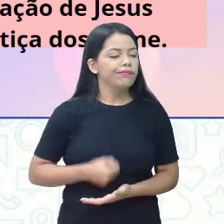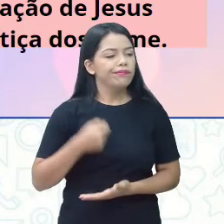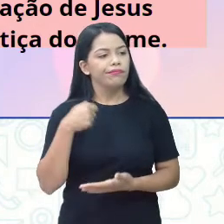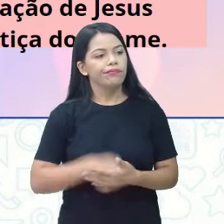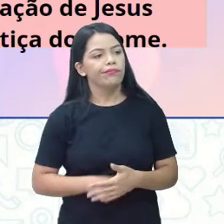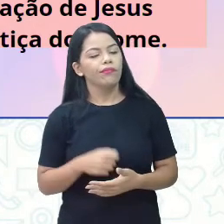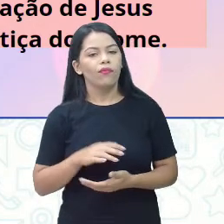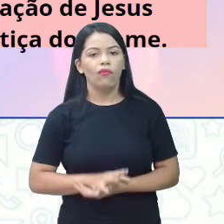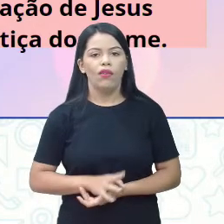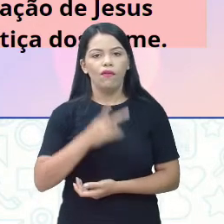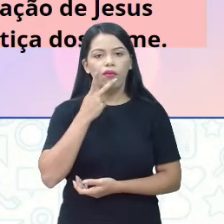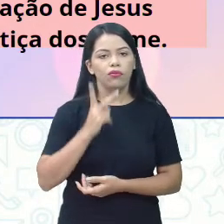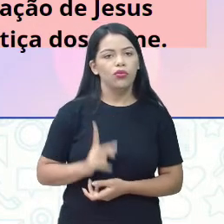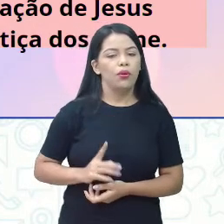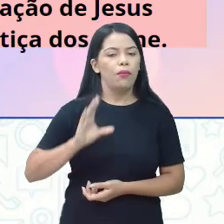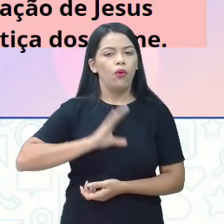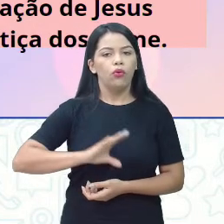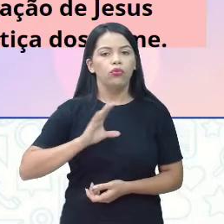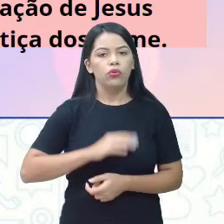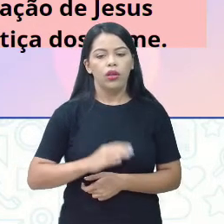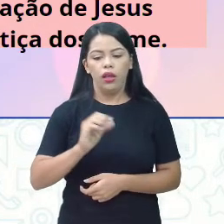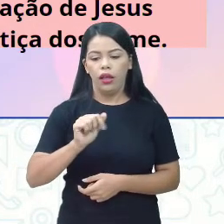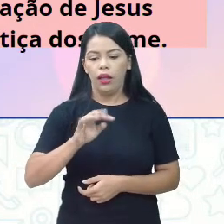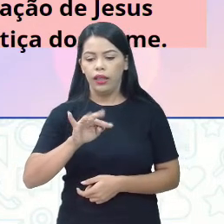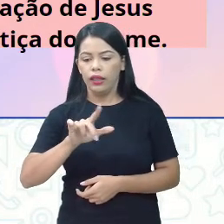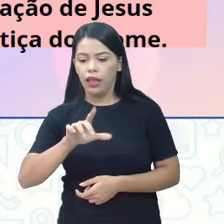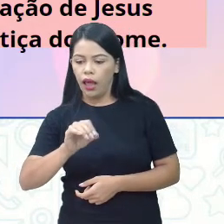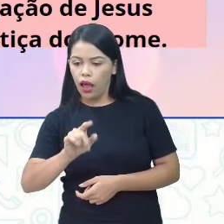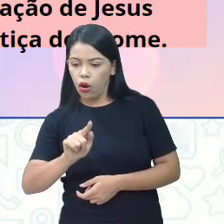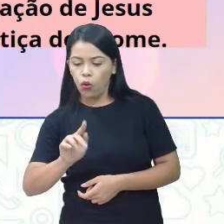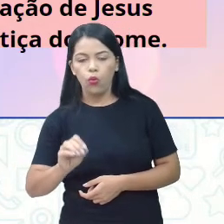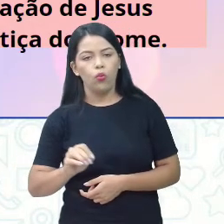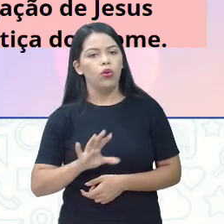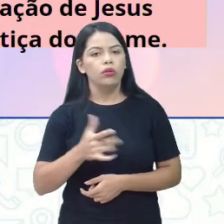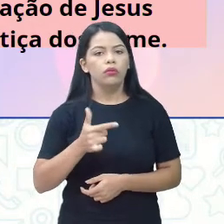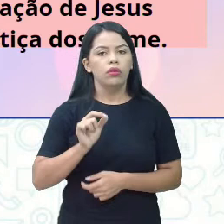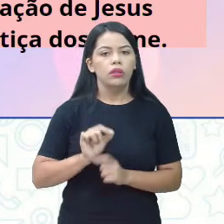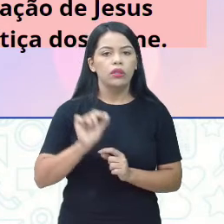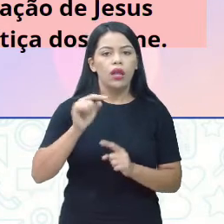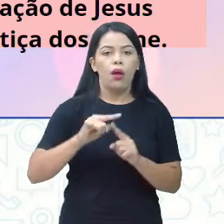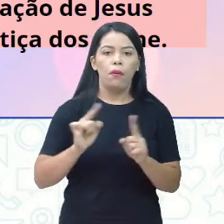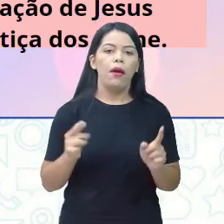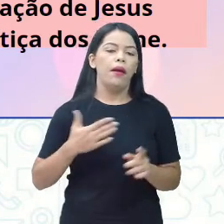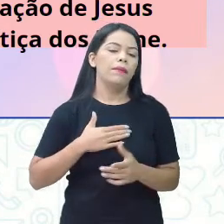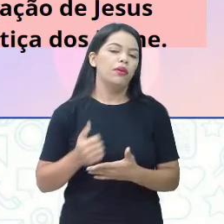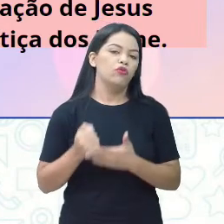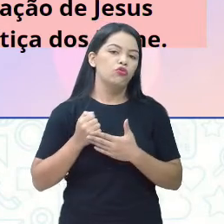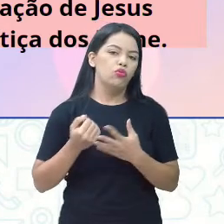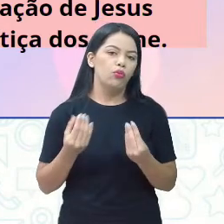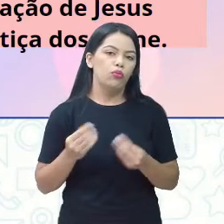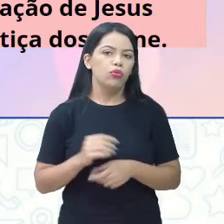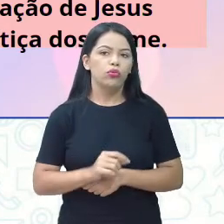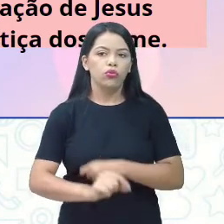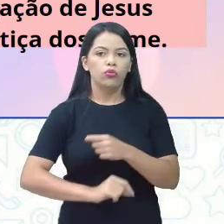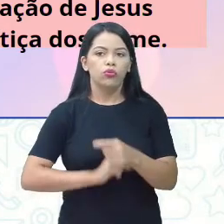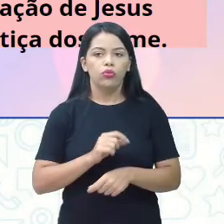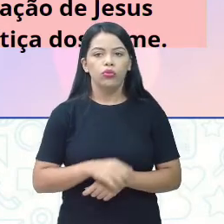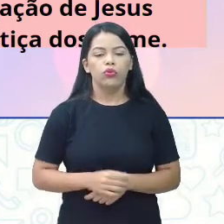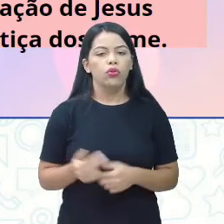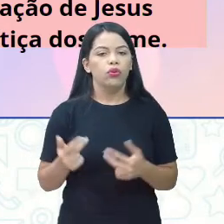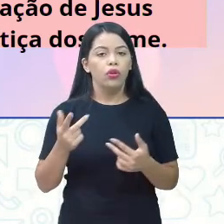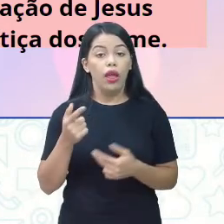do português. Catálogo era catálogo, mas grande favor me fez. O mesmo